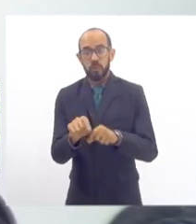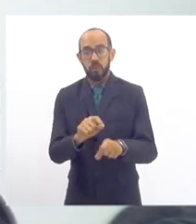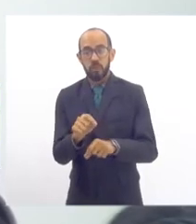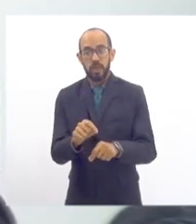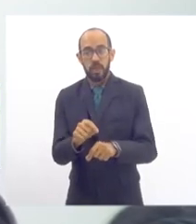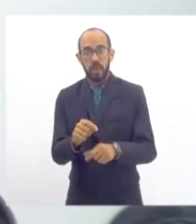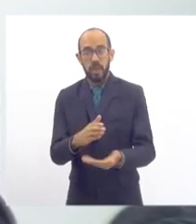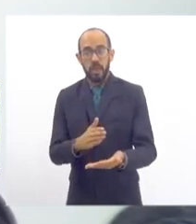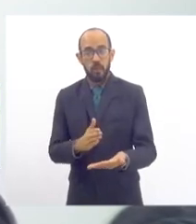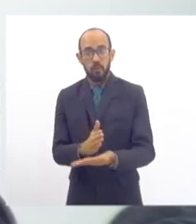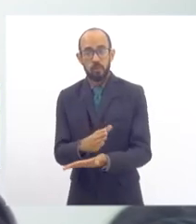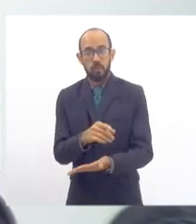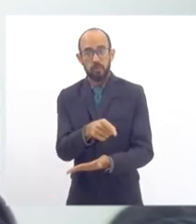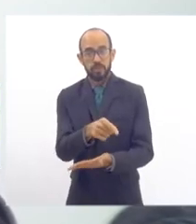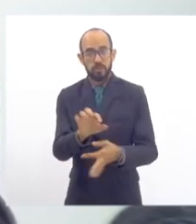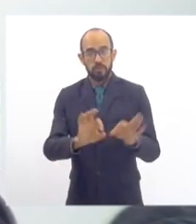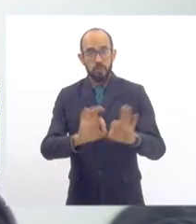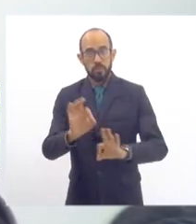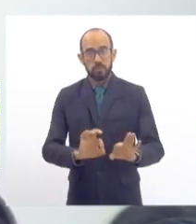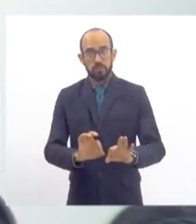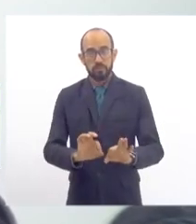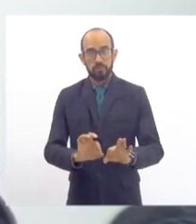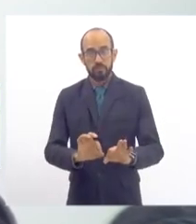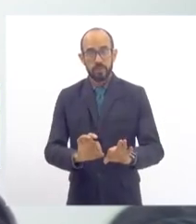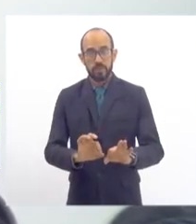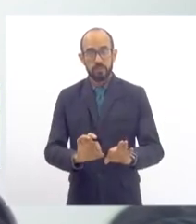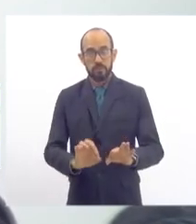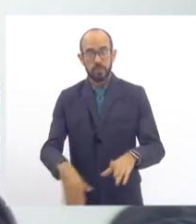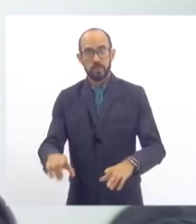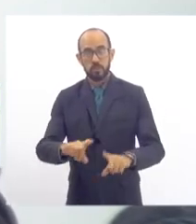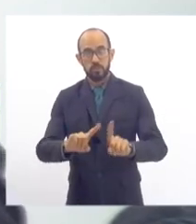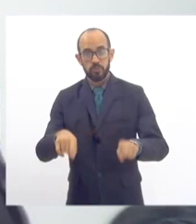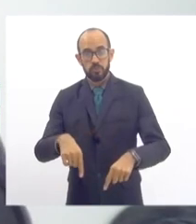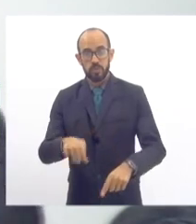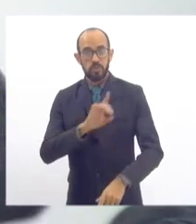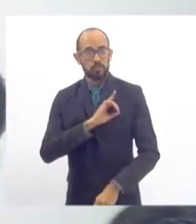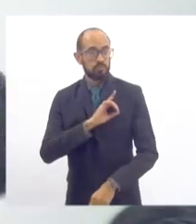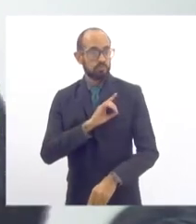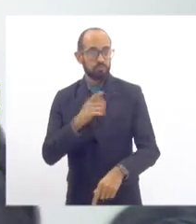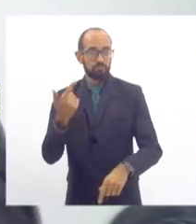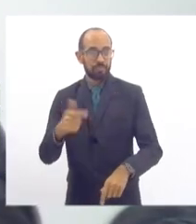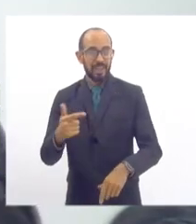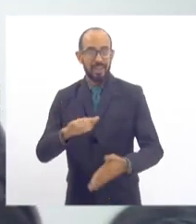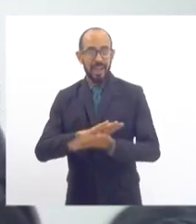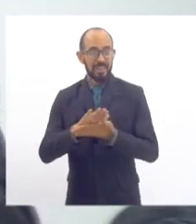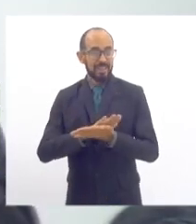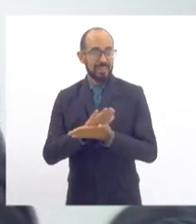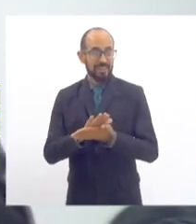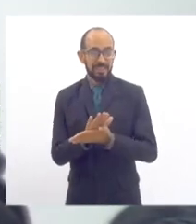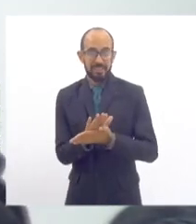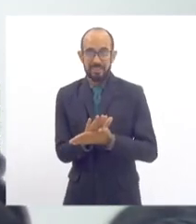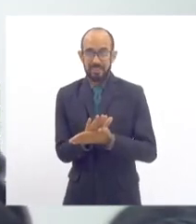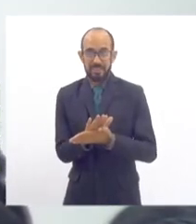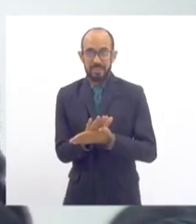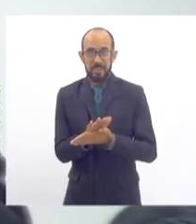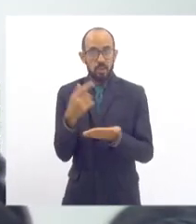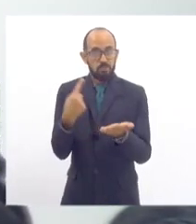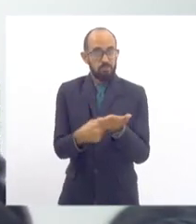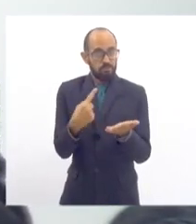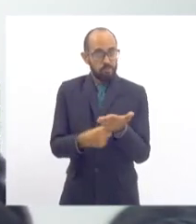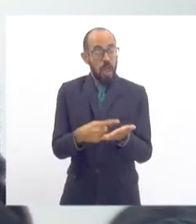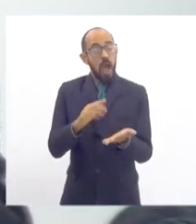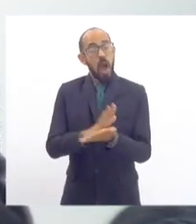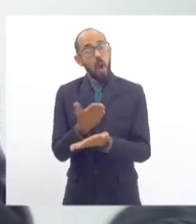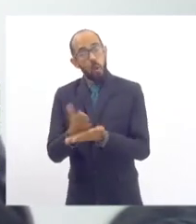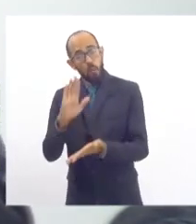plano, de um aperfeiçoamento do plano para os servidores do DETRAN. Né, não tem compensação, não tem nada. Não tem nem previsão do plano, né, porque alguns órgãos se